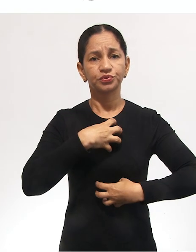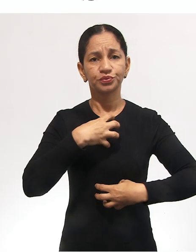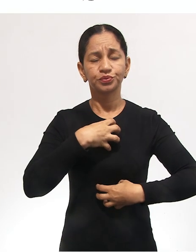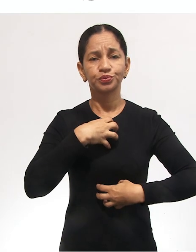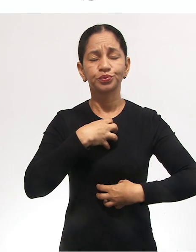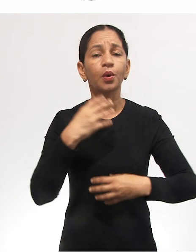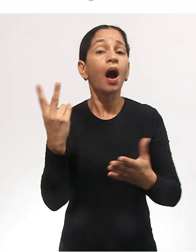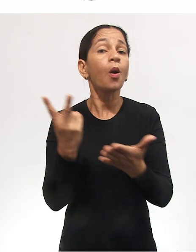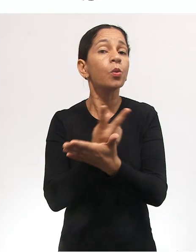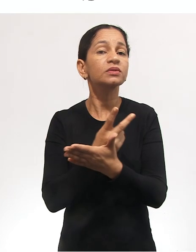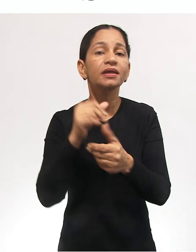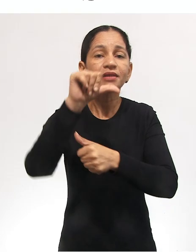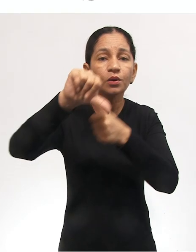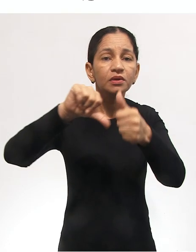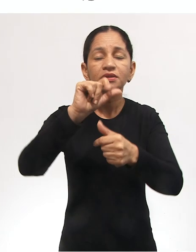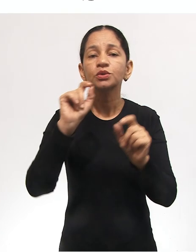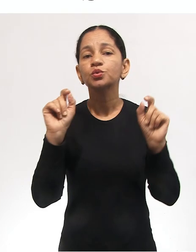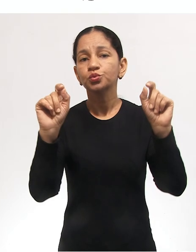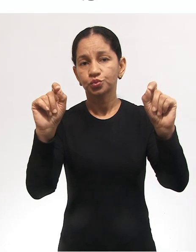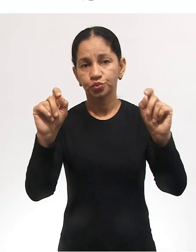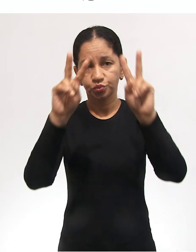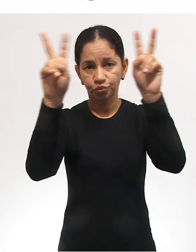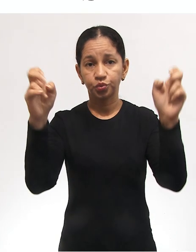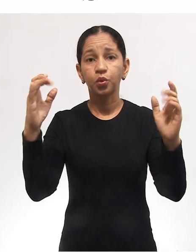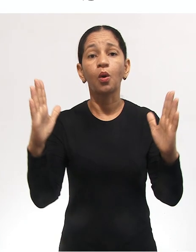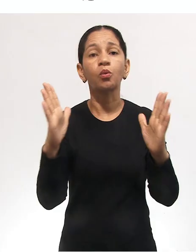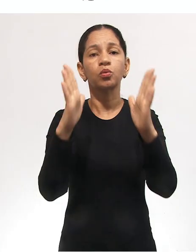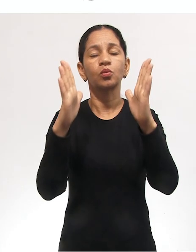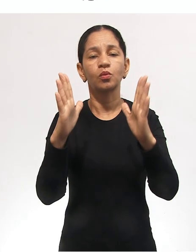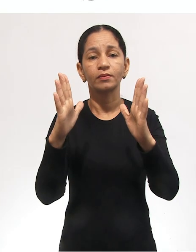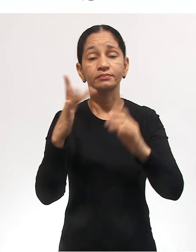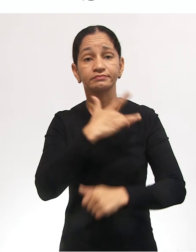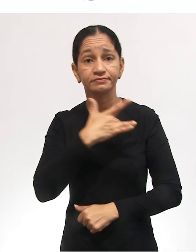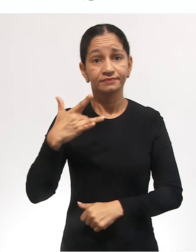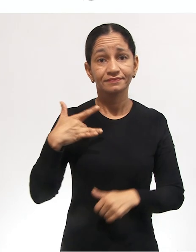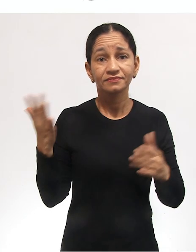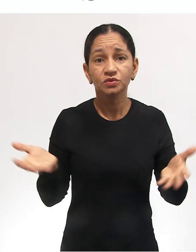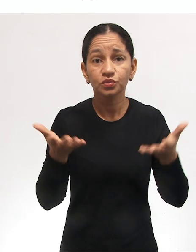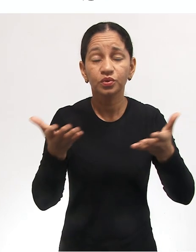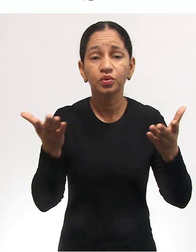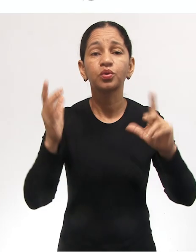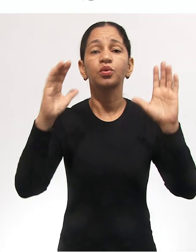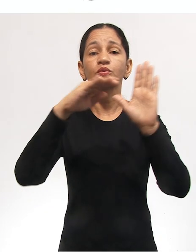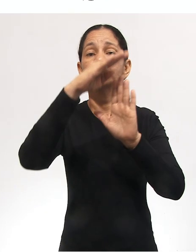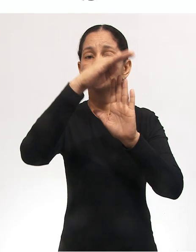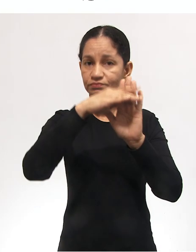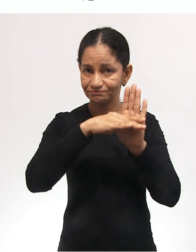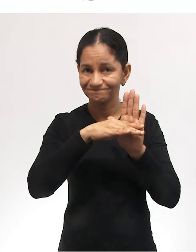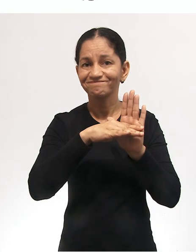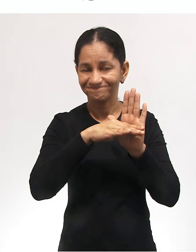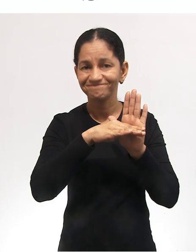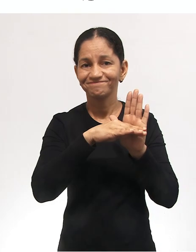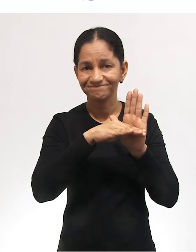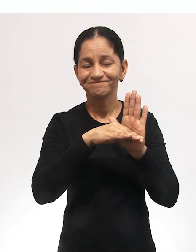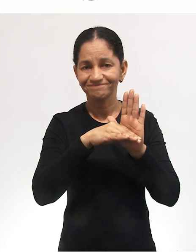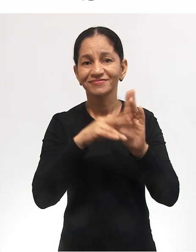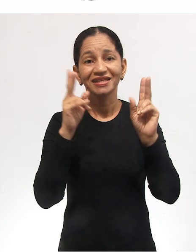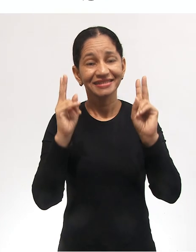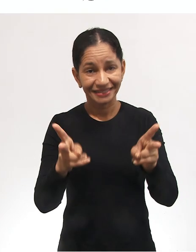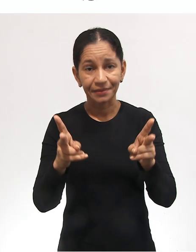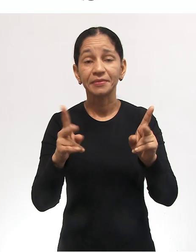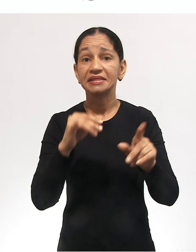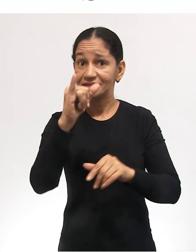interferem, né, e impactam na questão da saúde e motivação. Então, um colaborador com qualidade de vida apresenta um